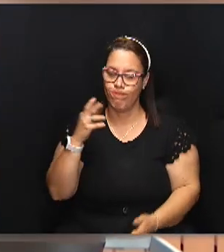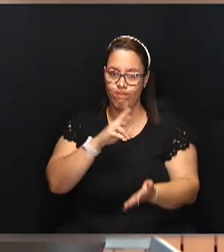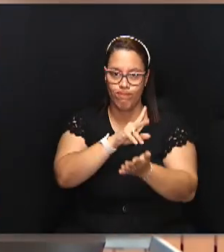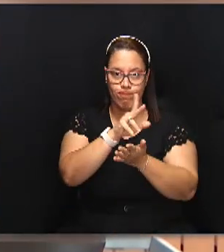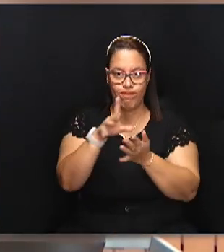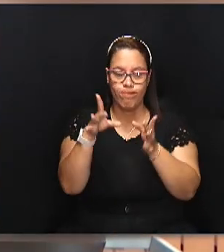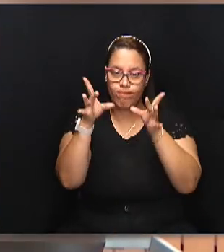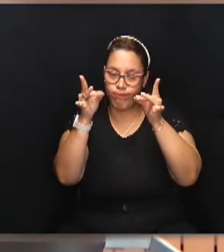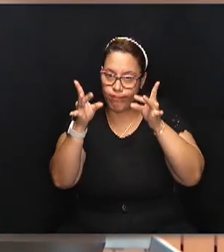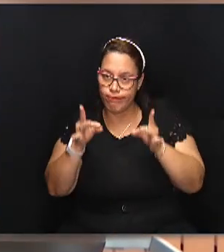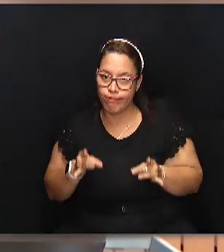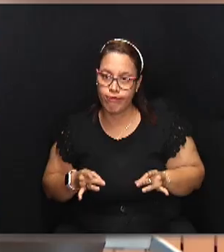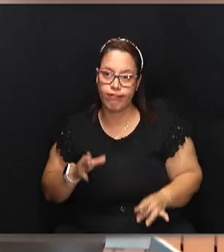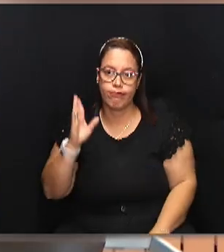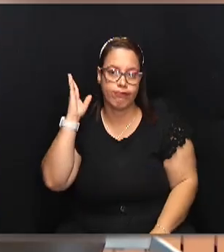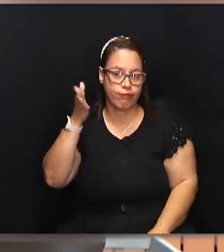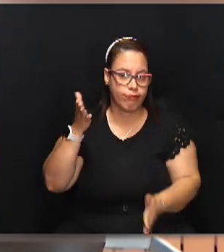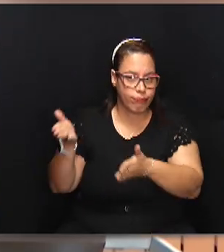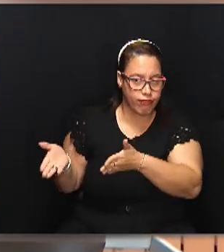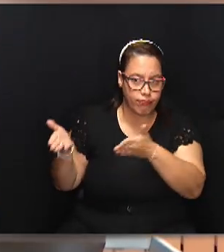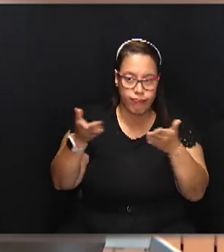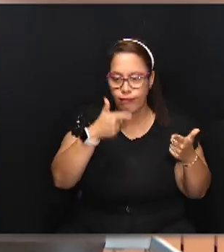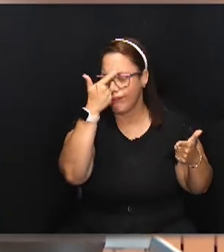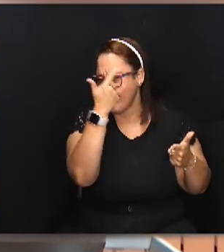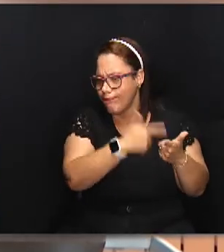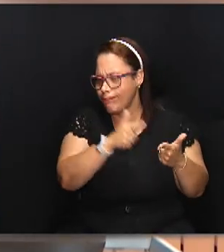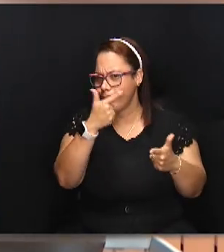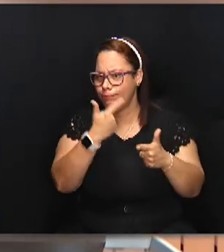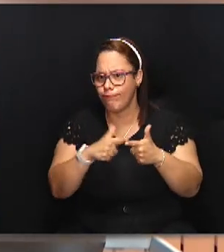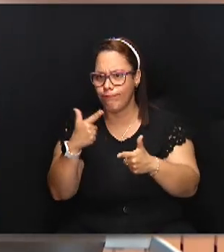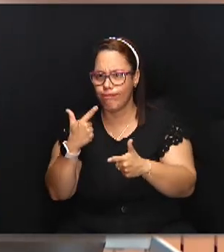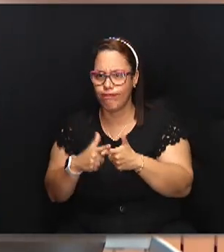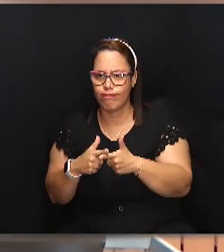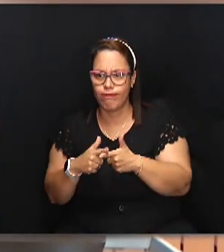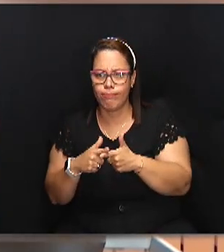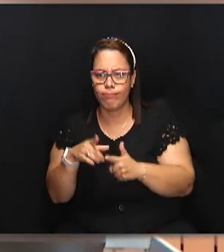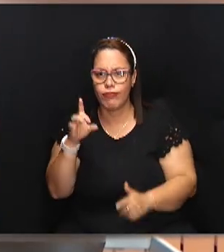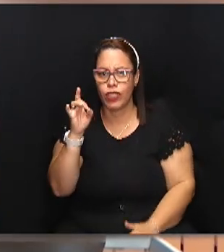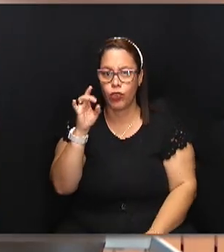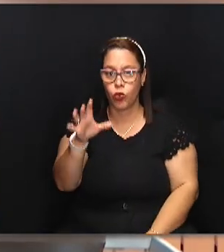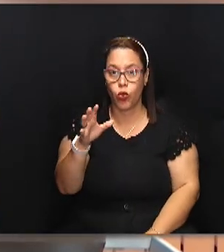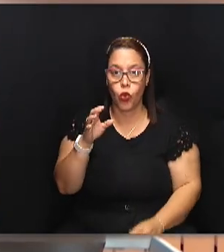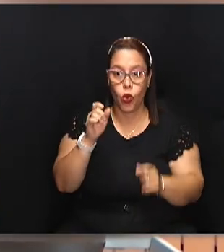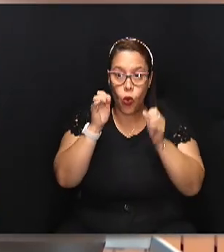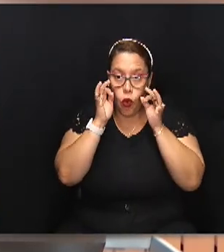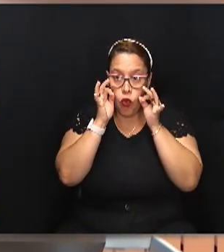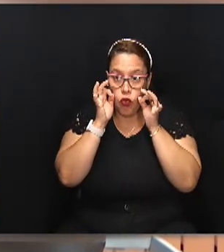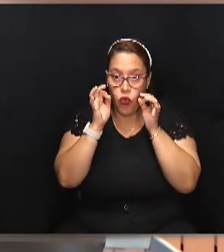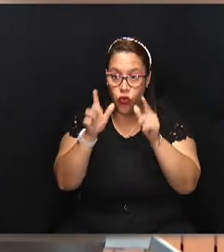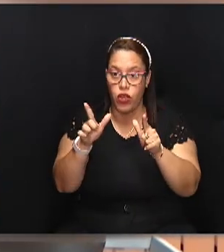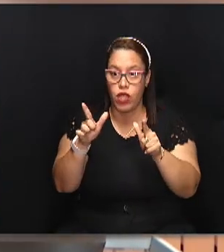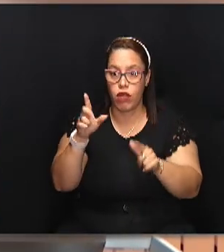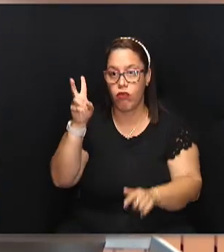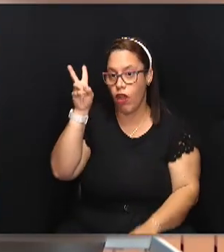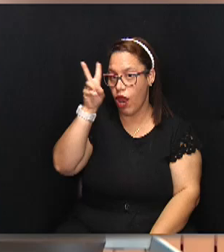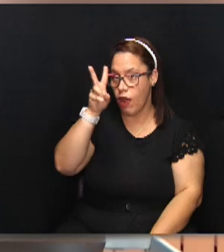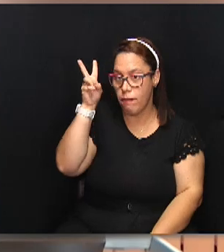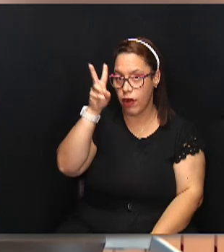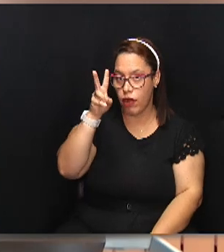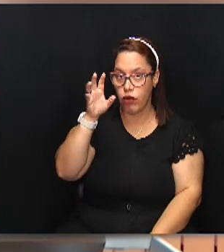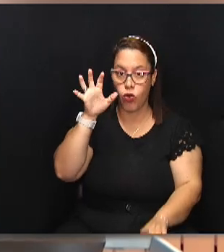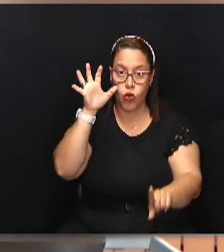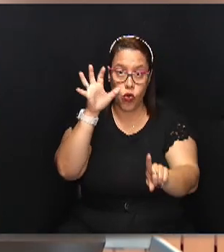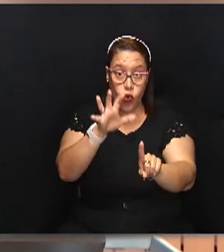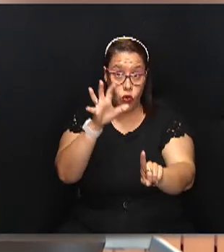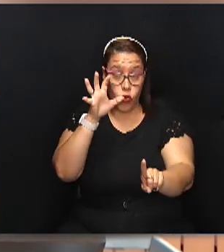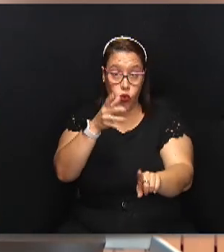especialistas já traziam esse problema, ele só foi visto e lembrado quando um